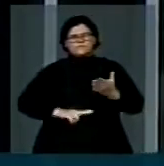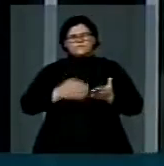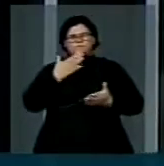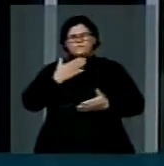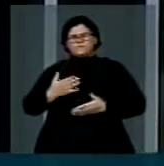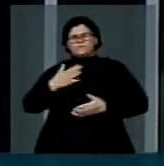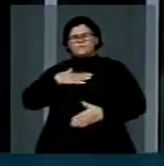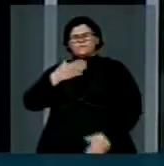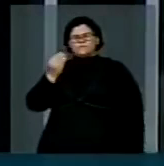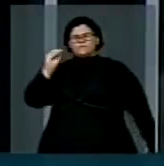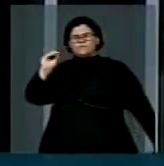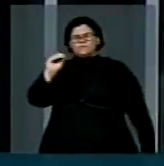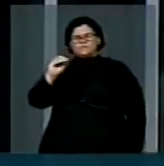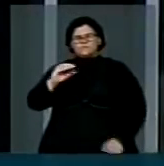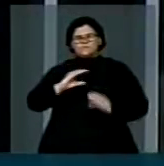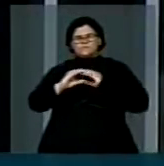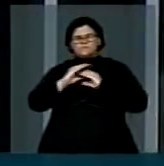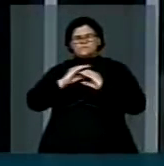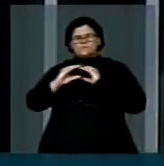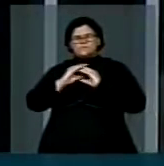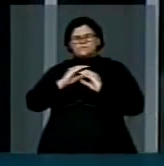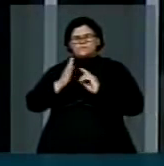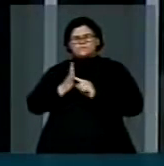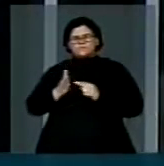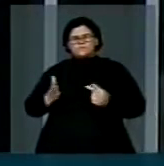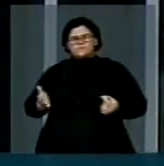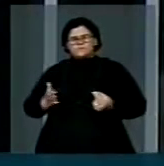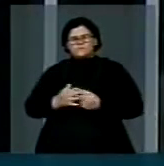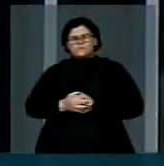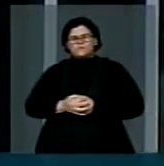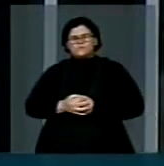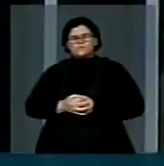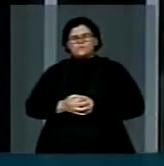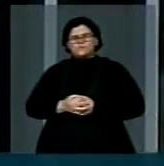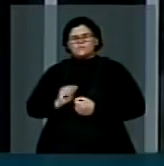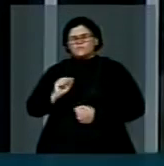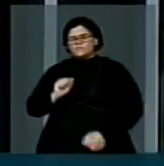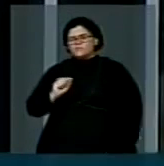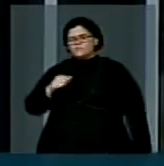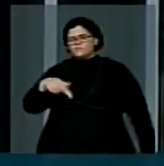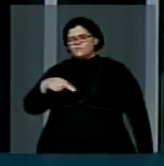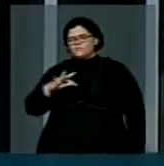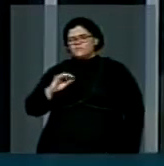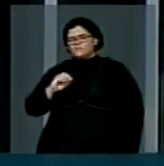seja transcrito o artigo do senhor Antônio Oliveira Santos, O Trabalho Decente